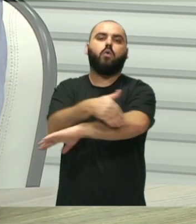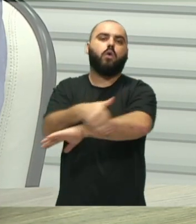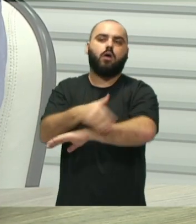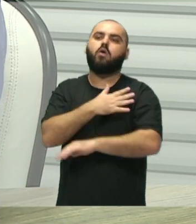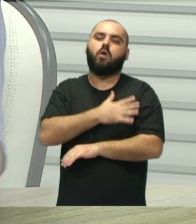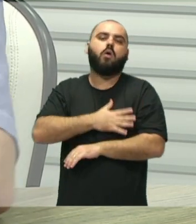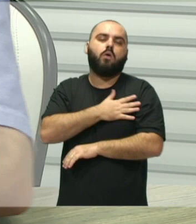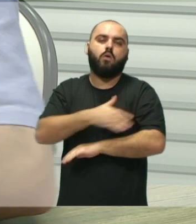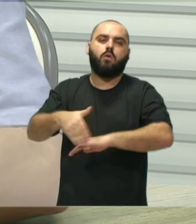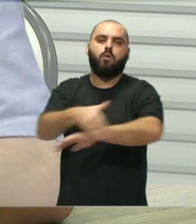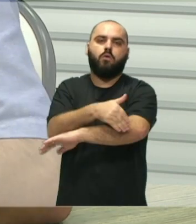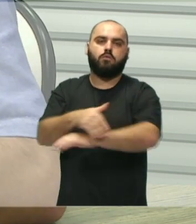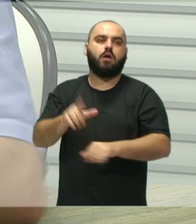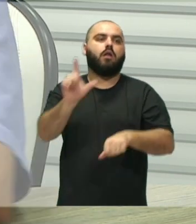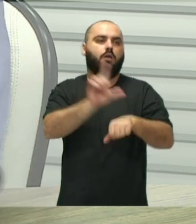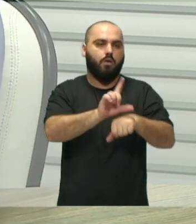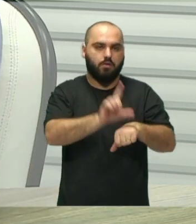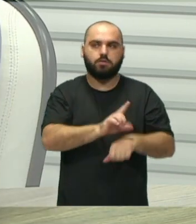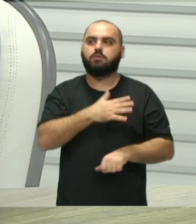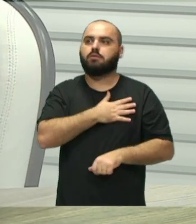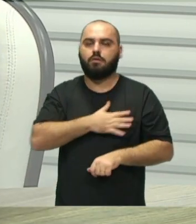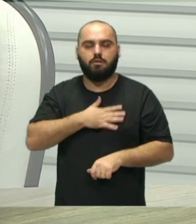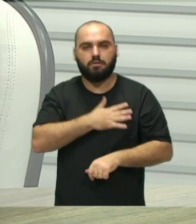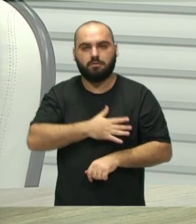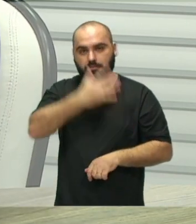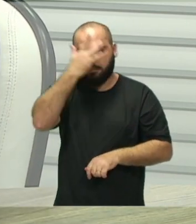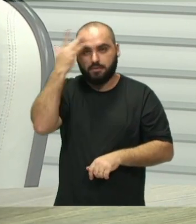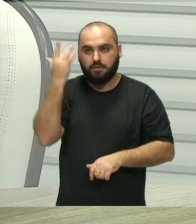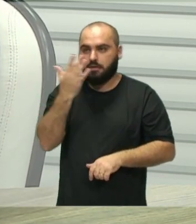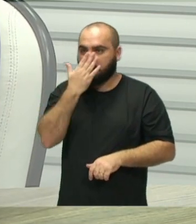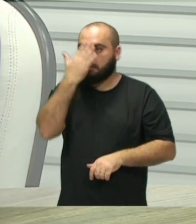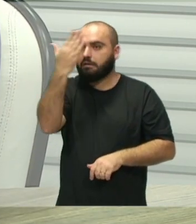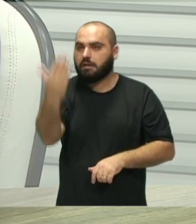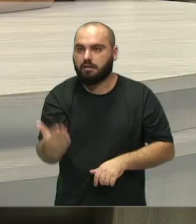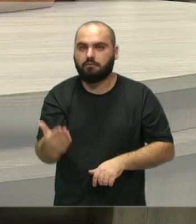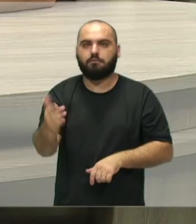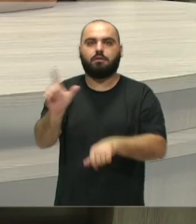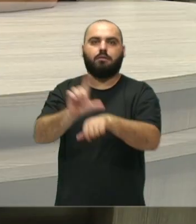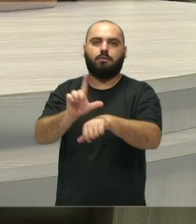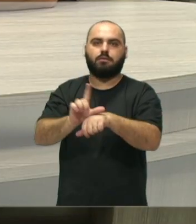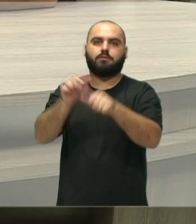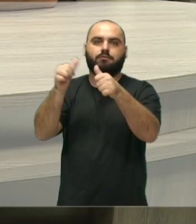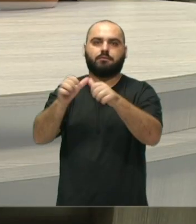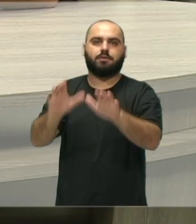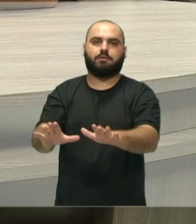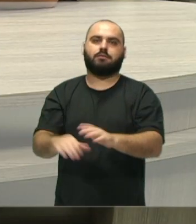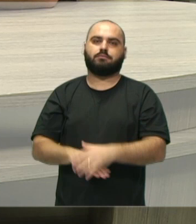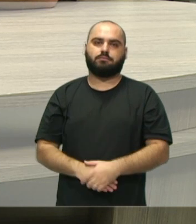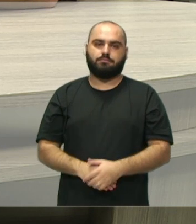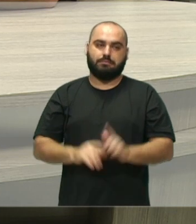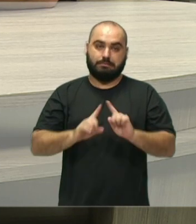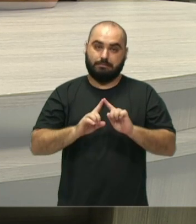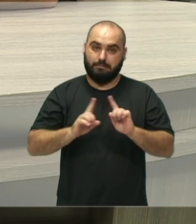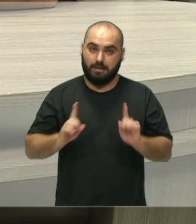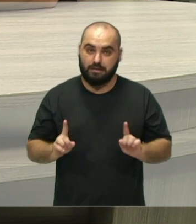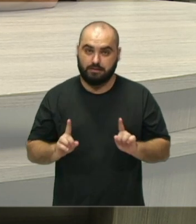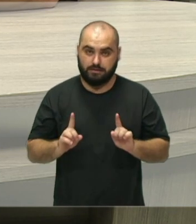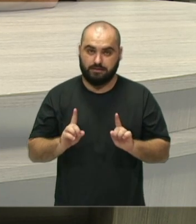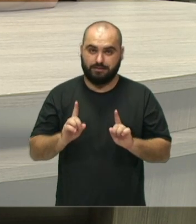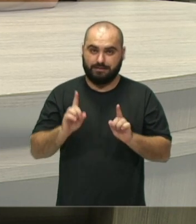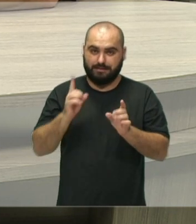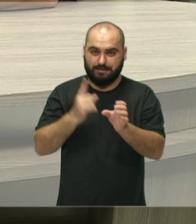ruas, né? O comércio gosta que a pessoa pare na frente do seu comércio. Mas, à medida que as metrópoles